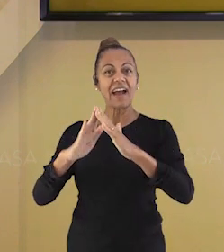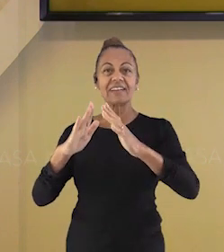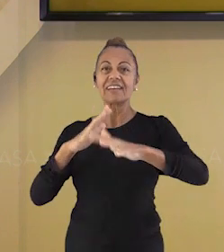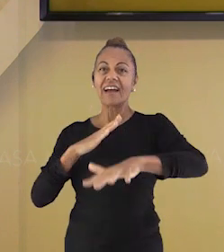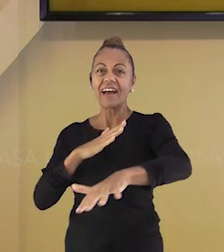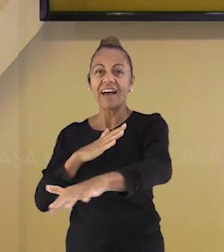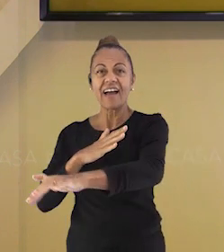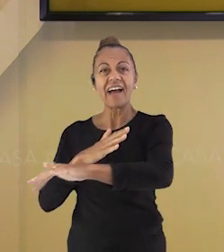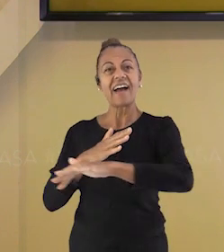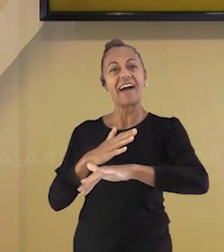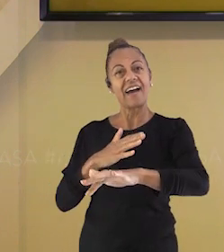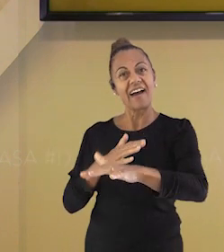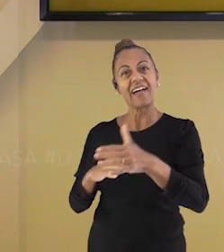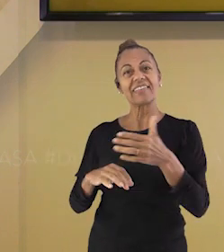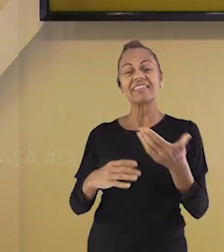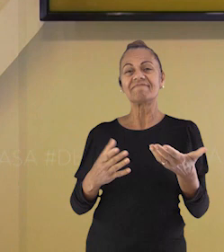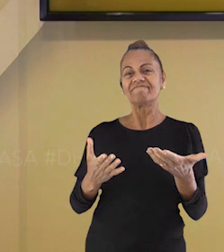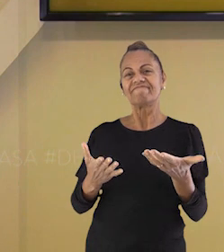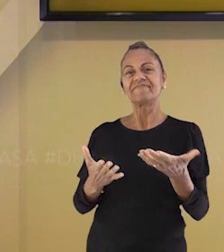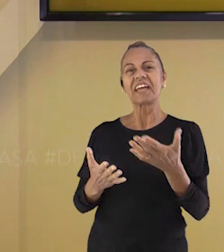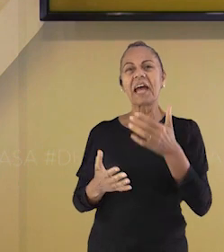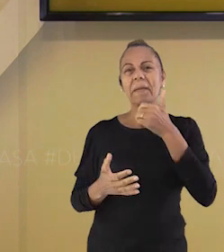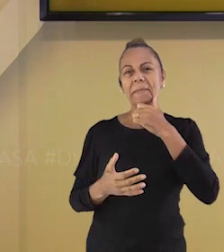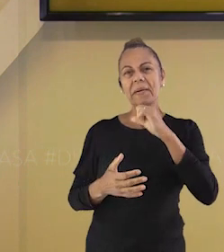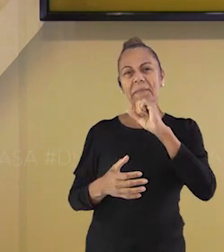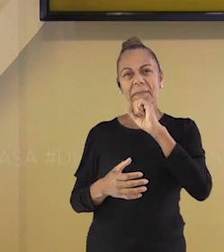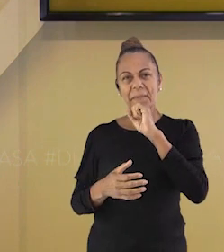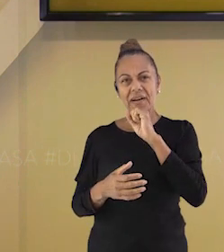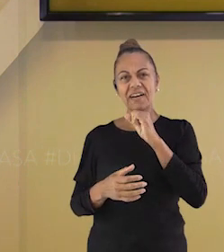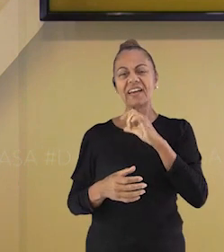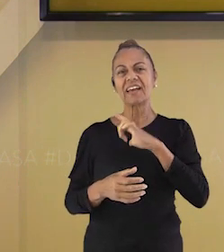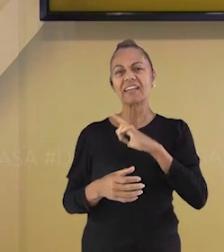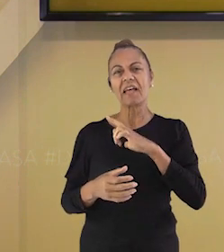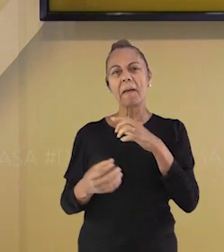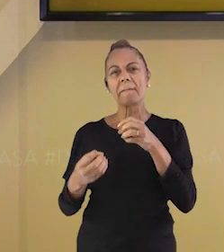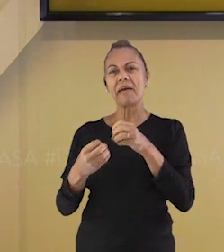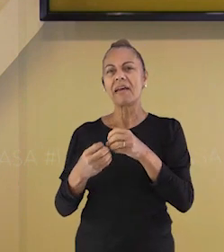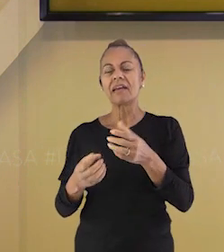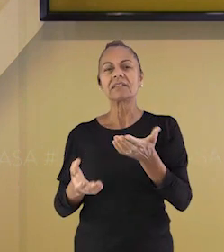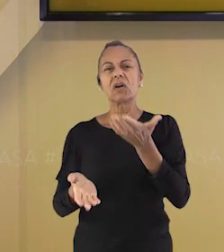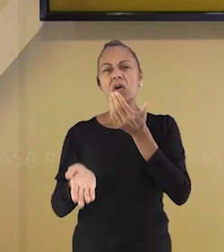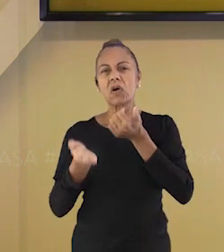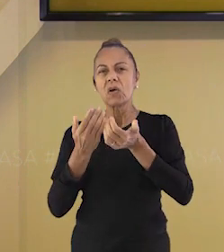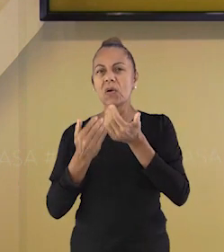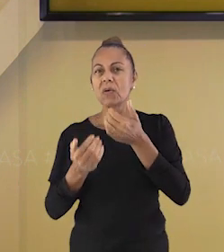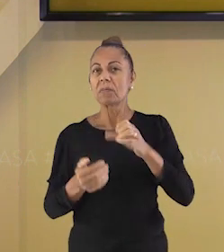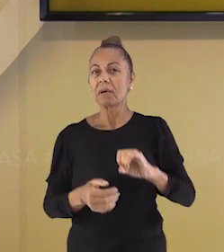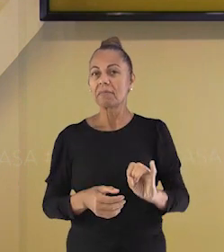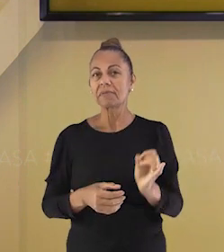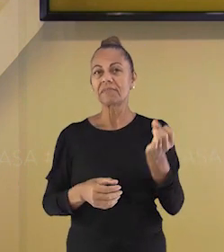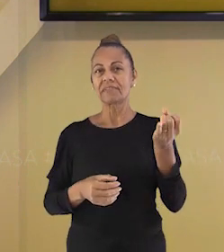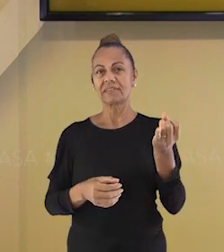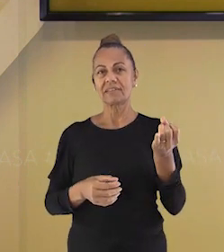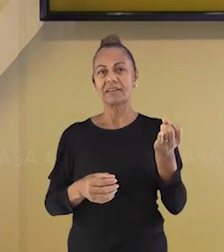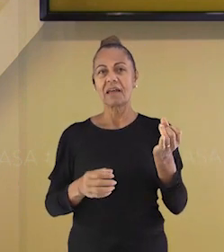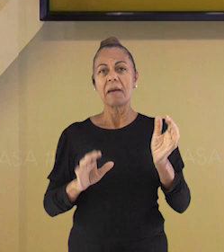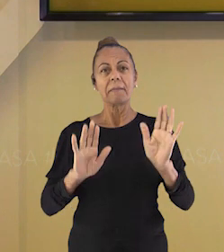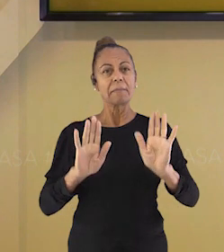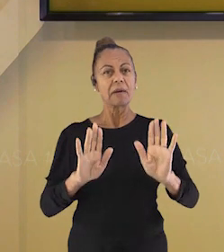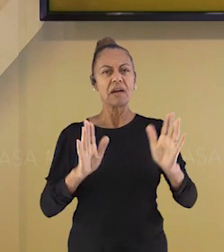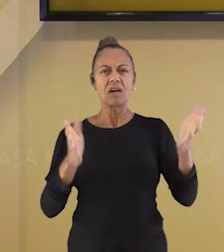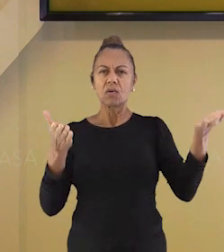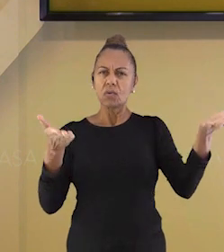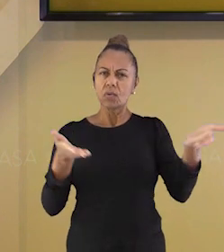quintal. Minha mãe cultivava diversas frutas e verduras lá neste espaço. Hoje, a